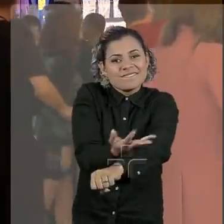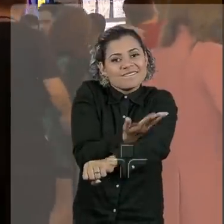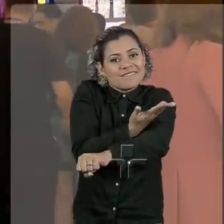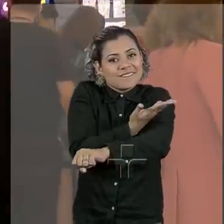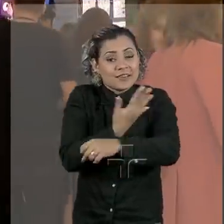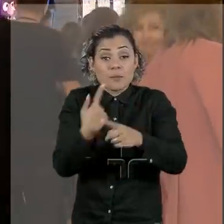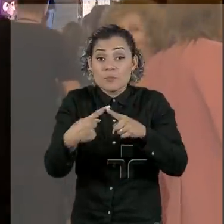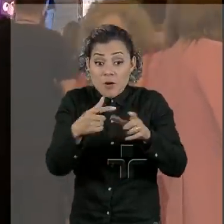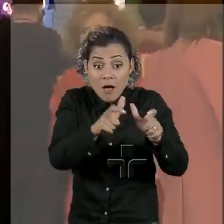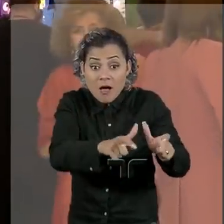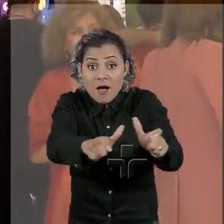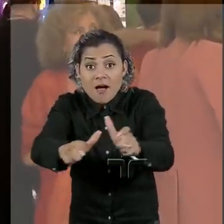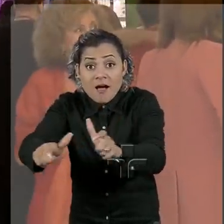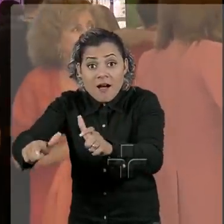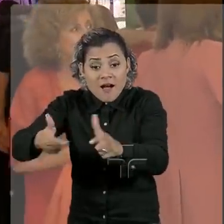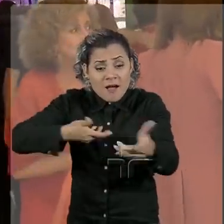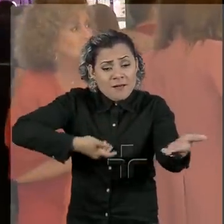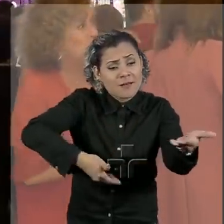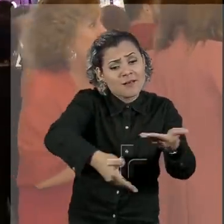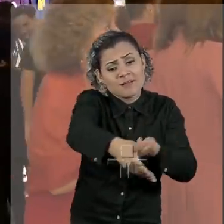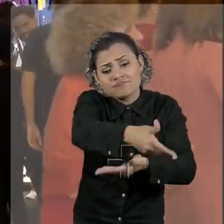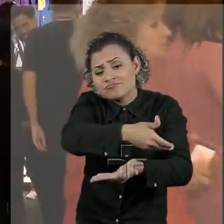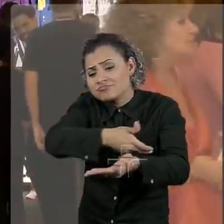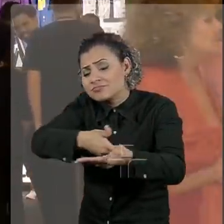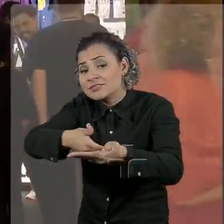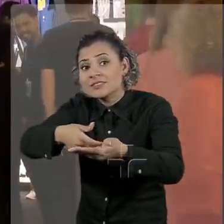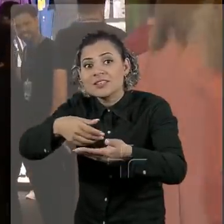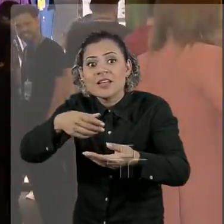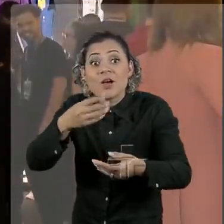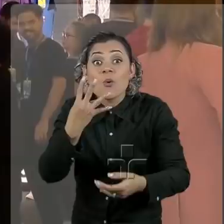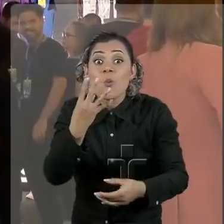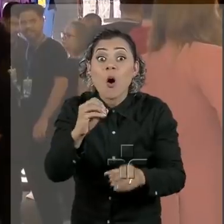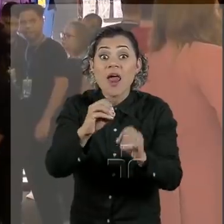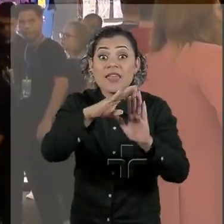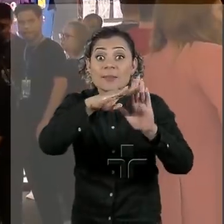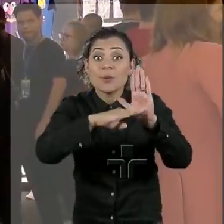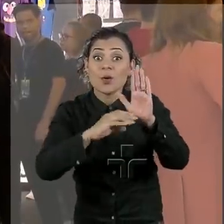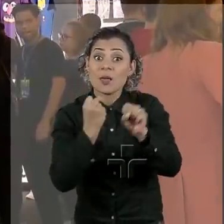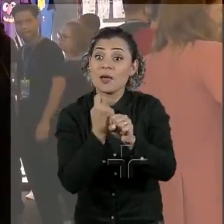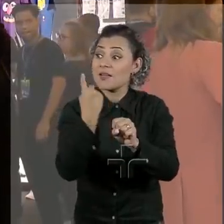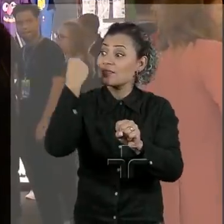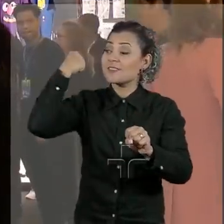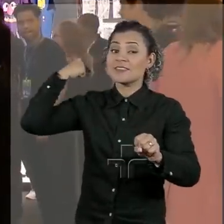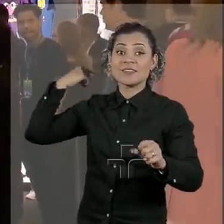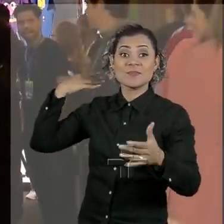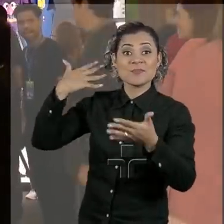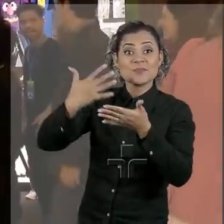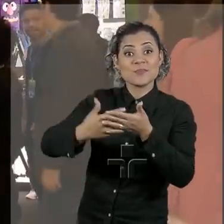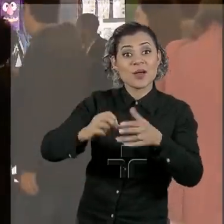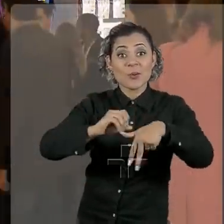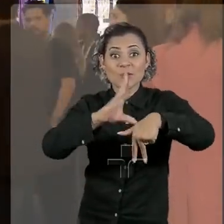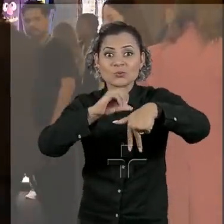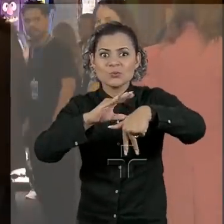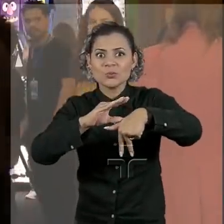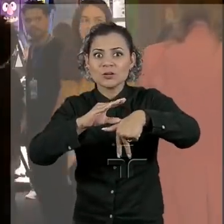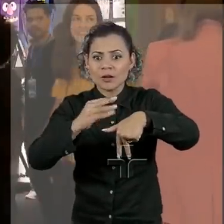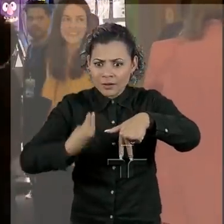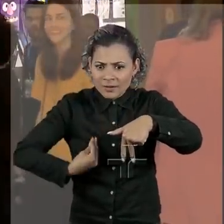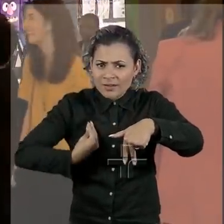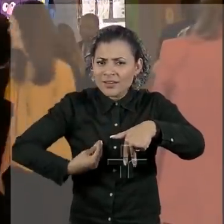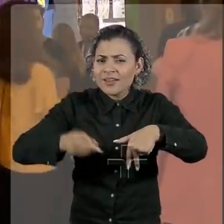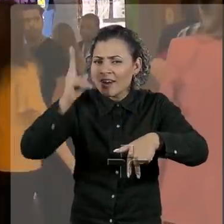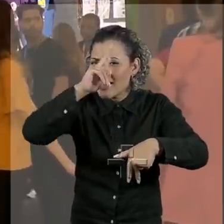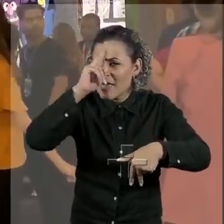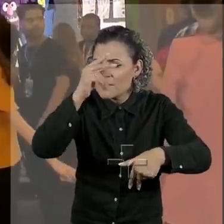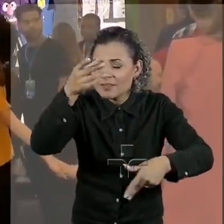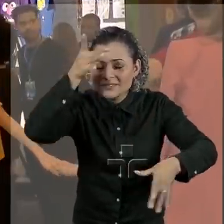São espaços interativos que reproduzem os cenários de 40 programas que marcaram época na TV Cultura e que estão vivos na